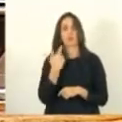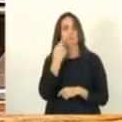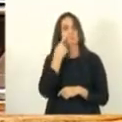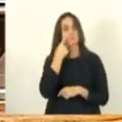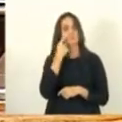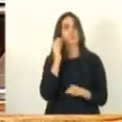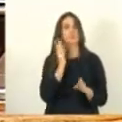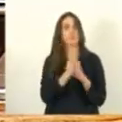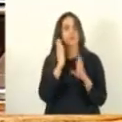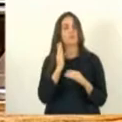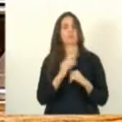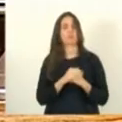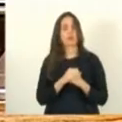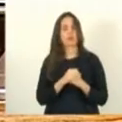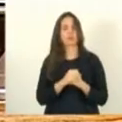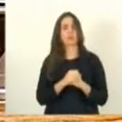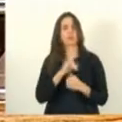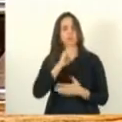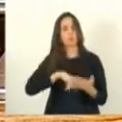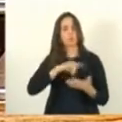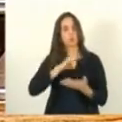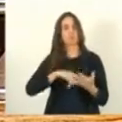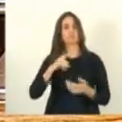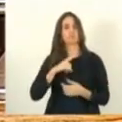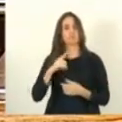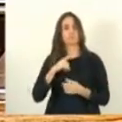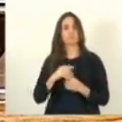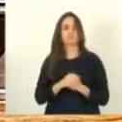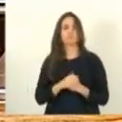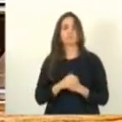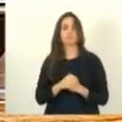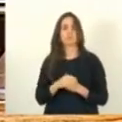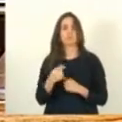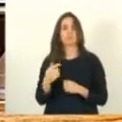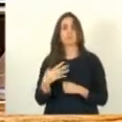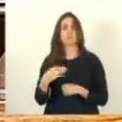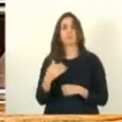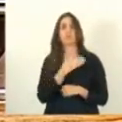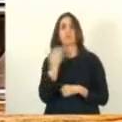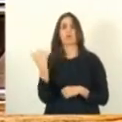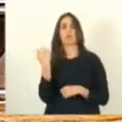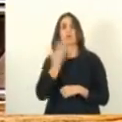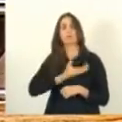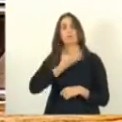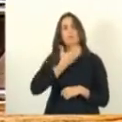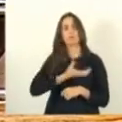tudo documentado. Vários pais colocando, falando, eu perdi meu filho em dezembro.